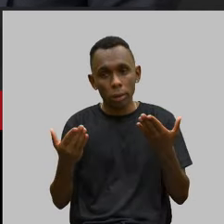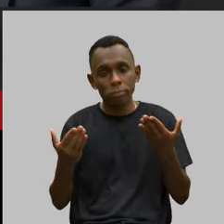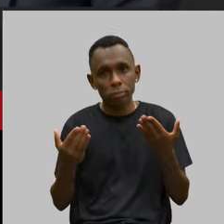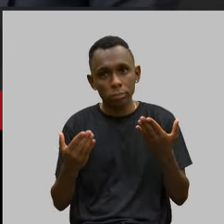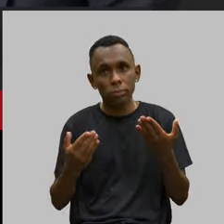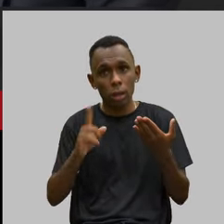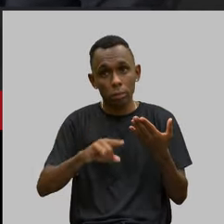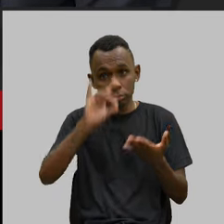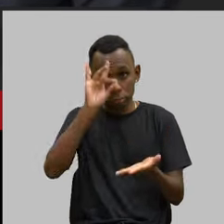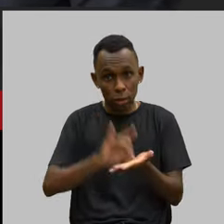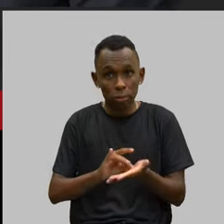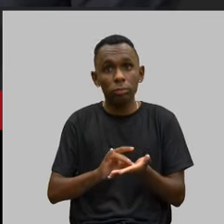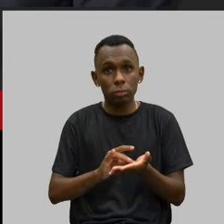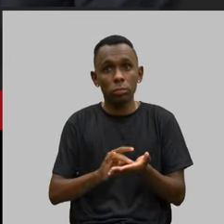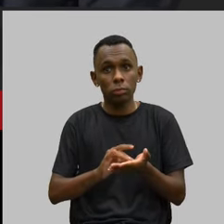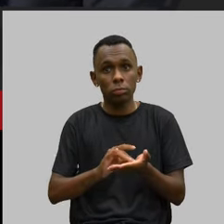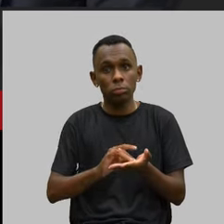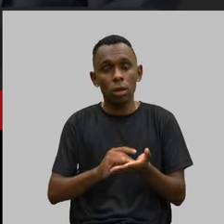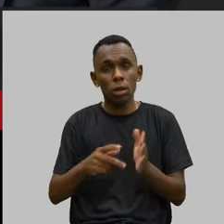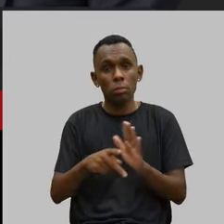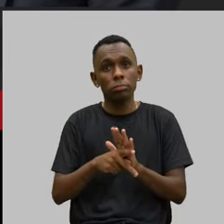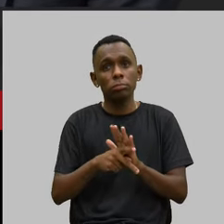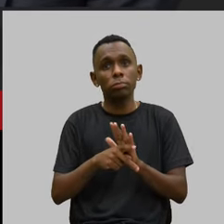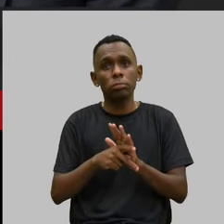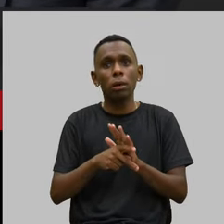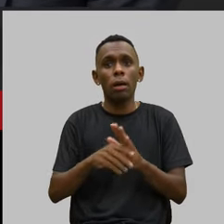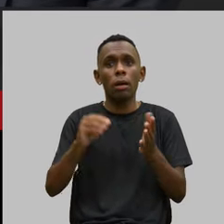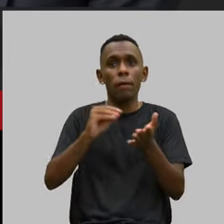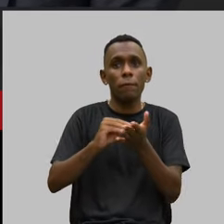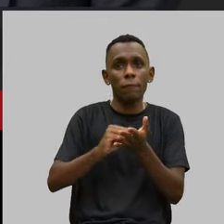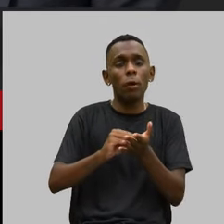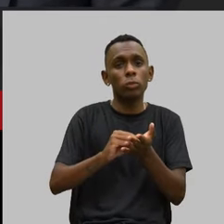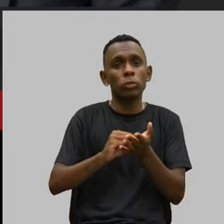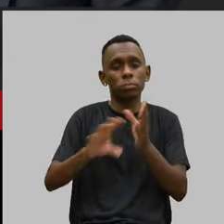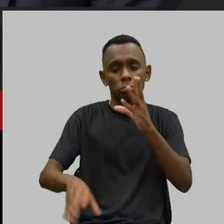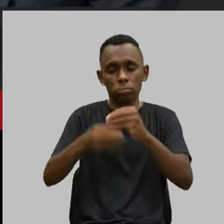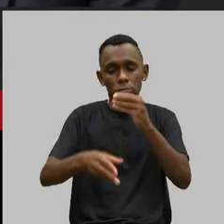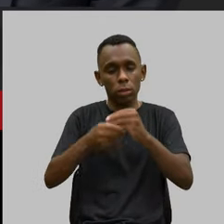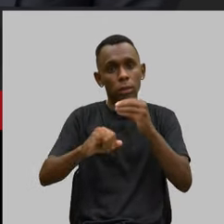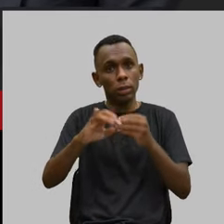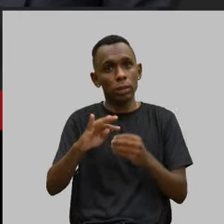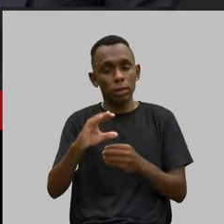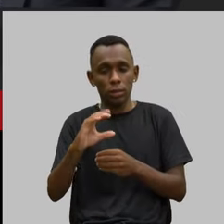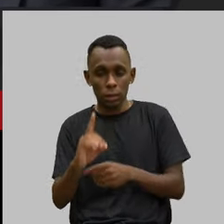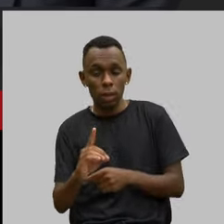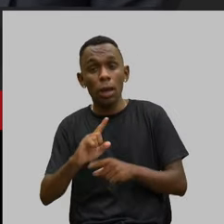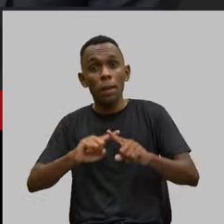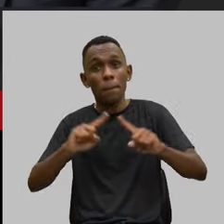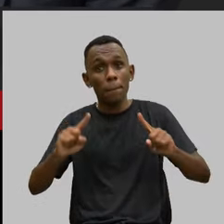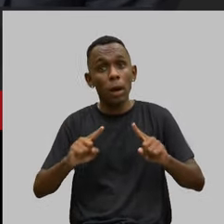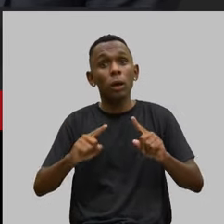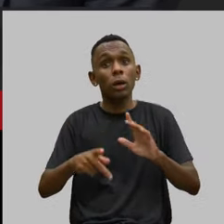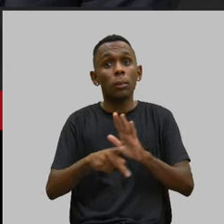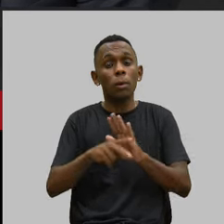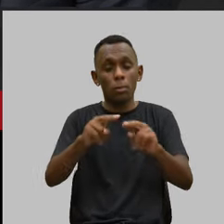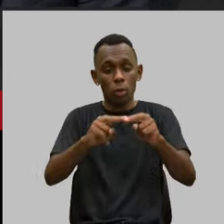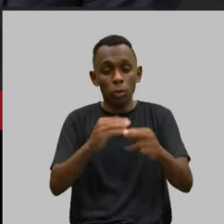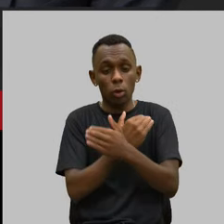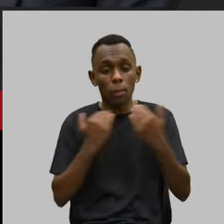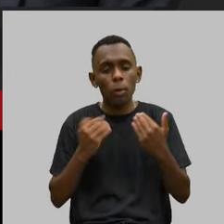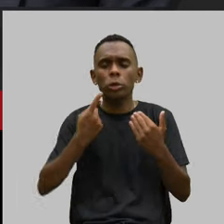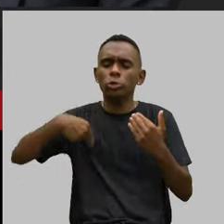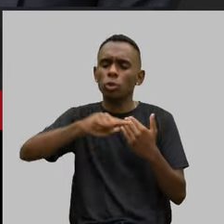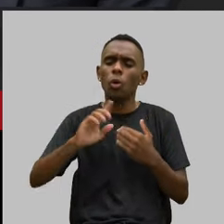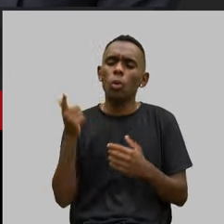os fatos geradores residuais que faltam pro itcd mas com o o fato gerador causa morte nós Já